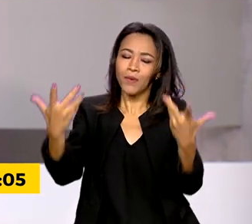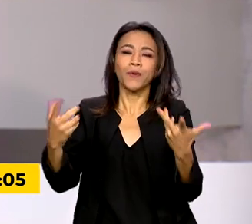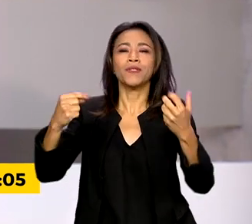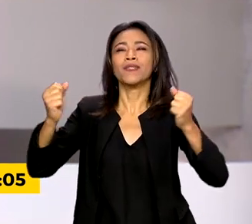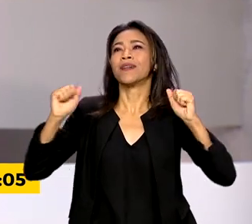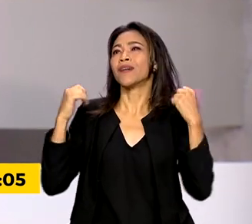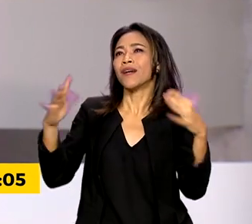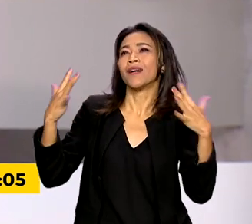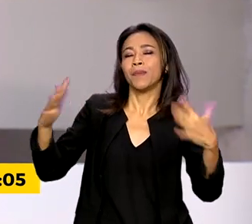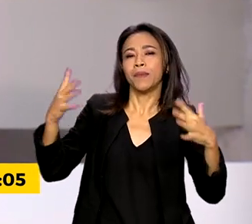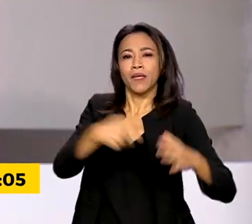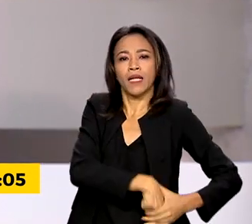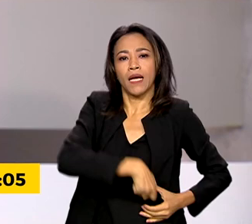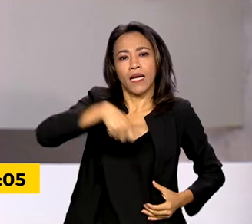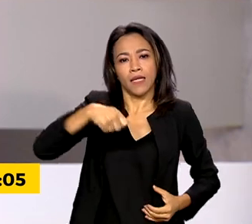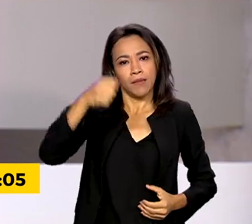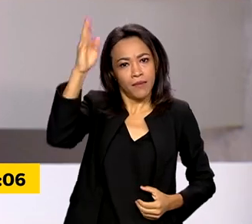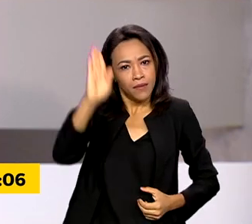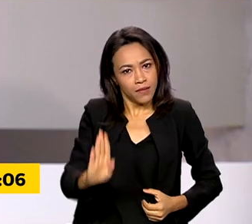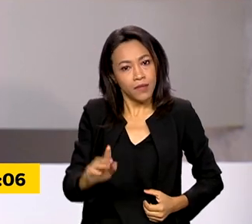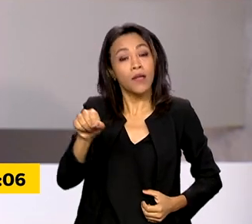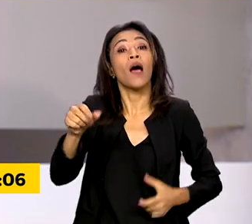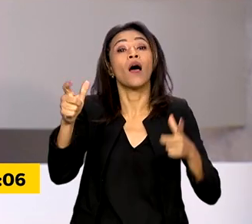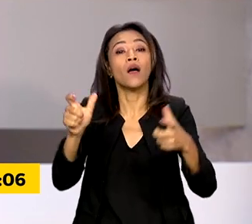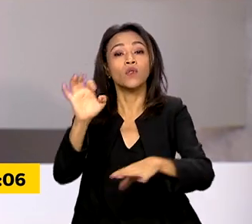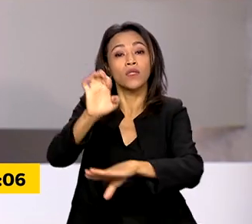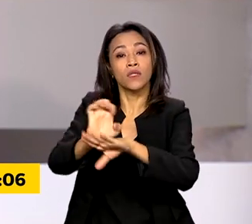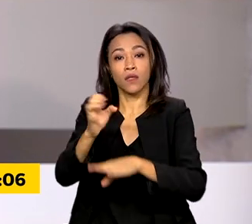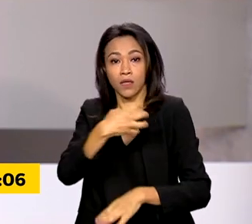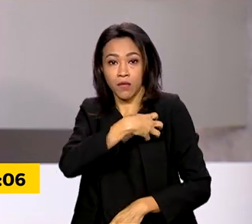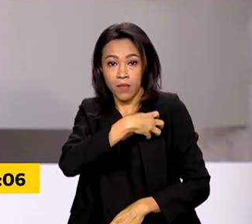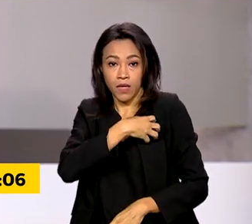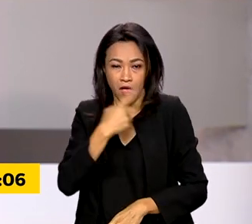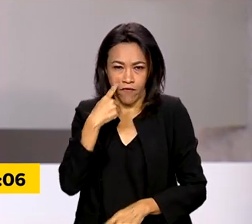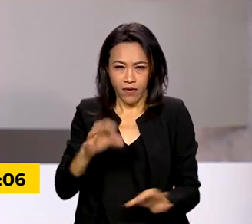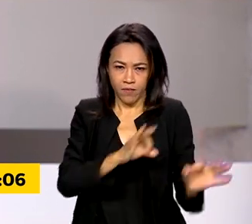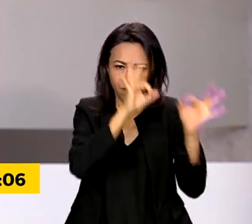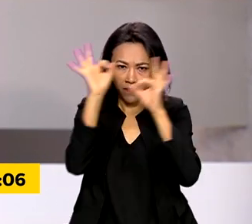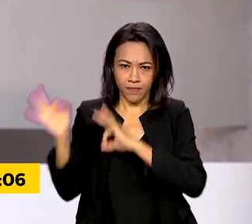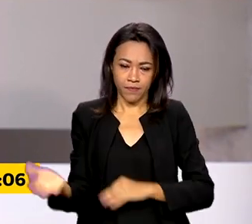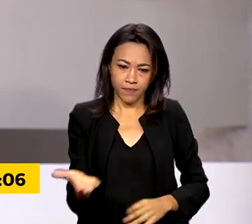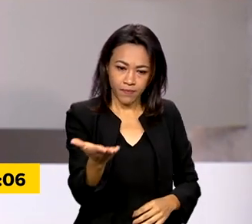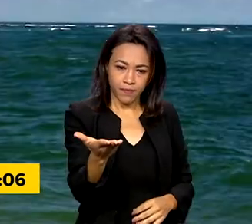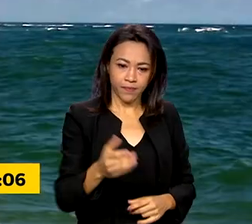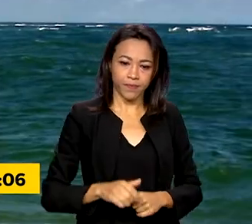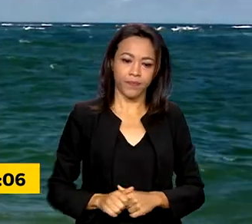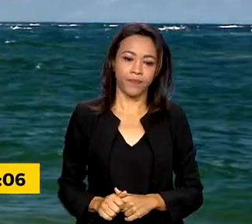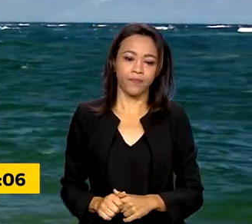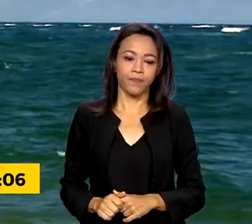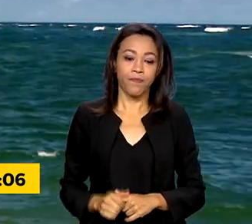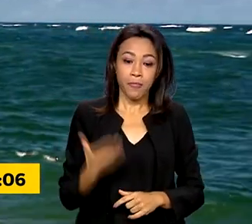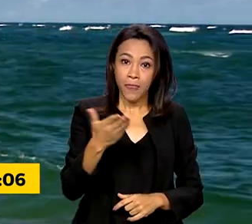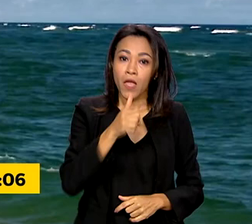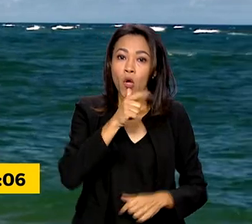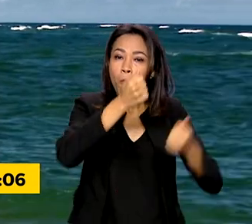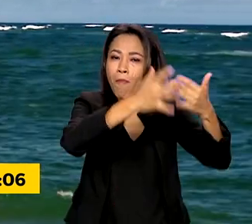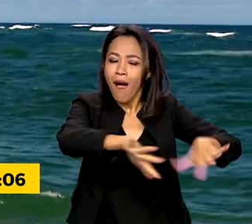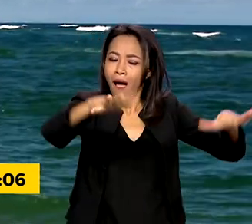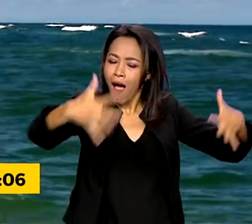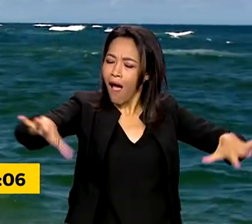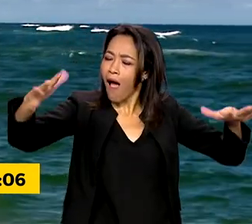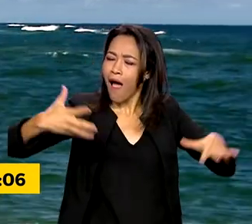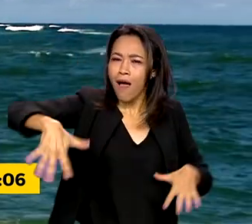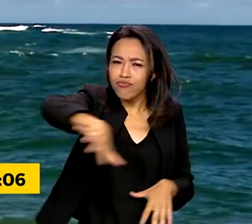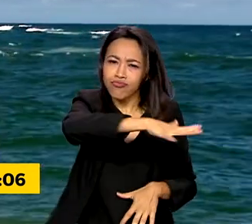da independência do Brasil na Bahia. Veja na reportagem de Ney Pereira. Foi pelos mares da Bahia que